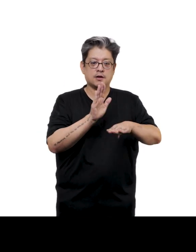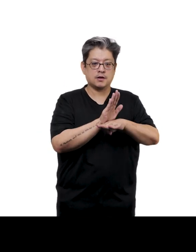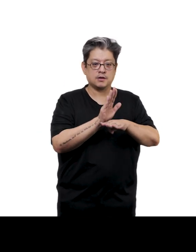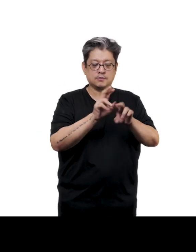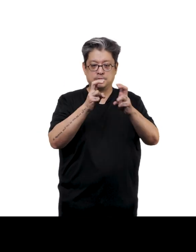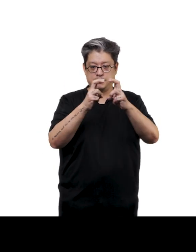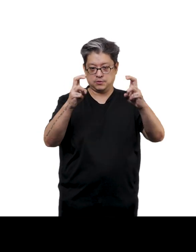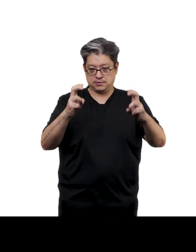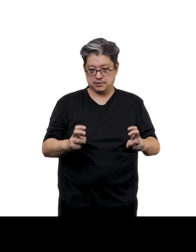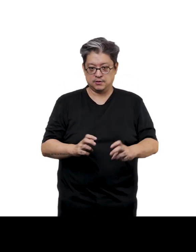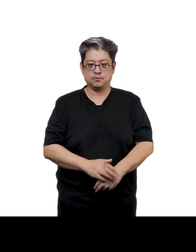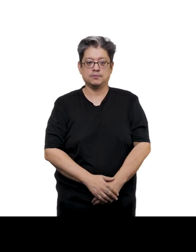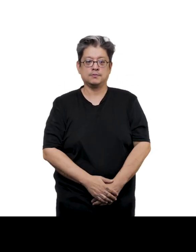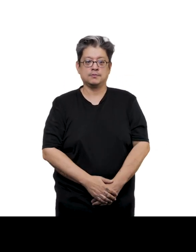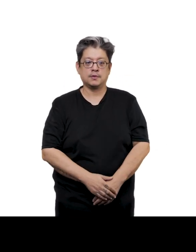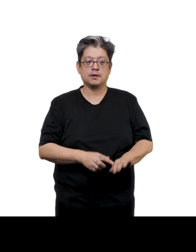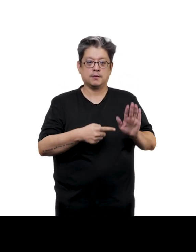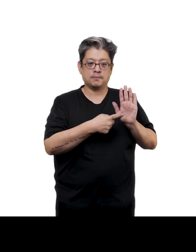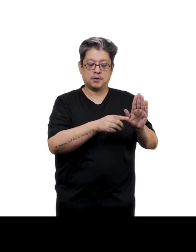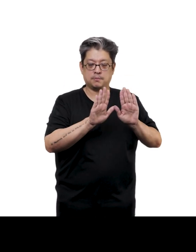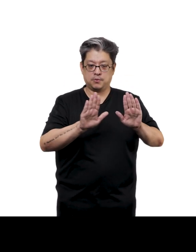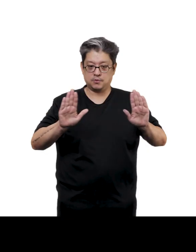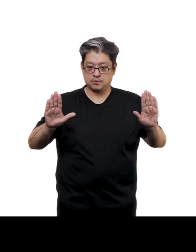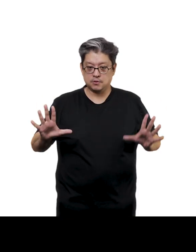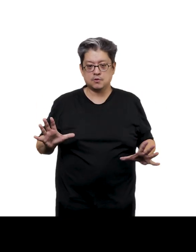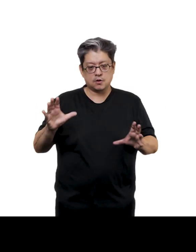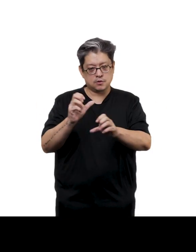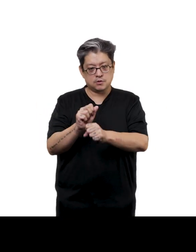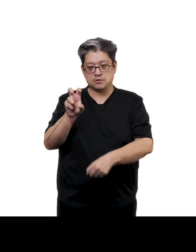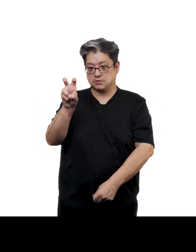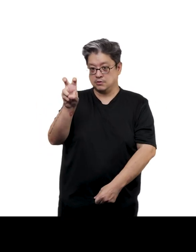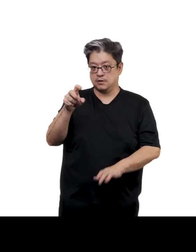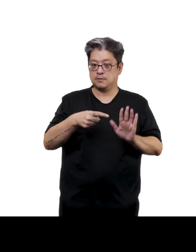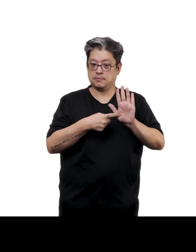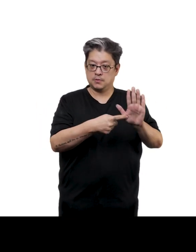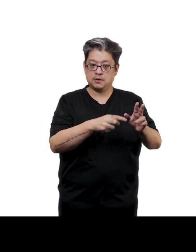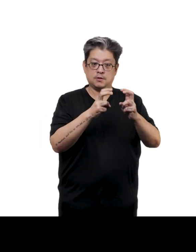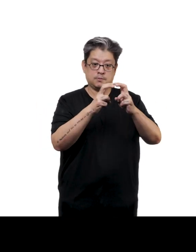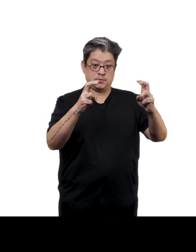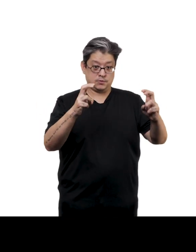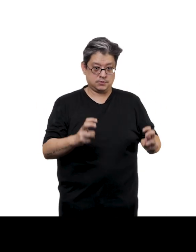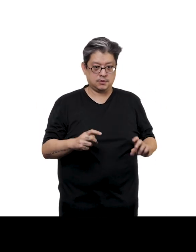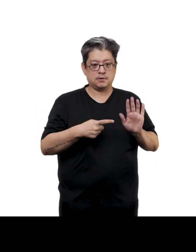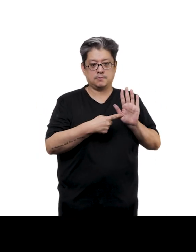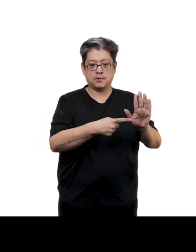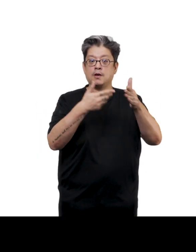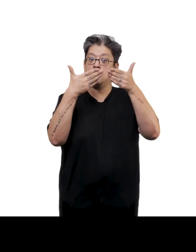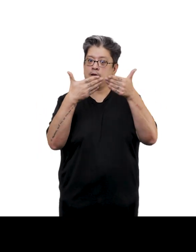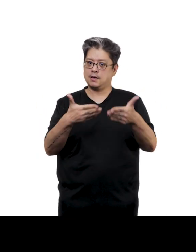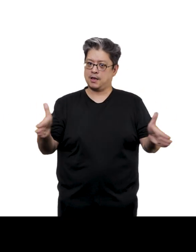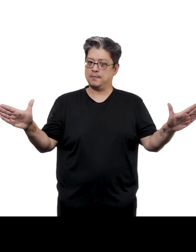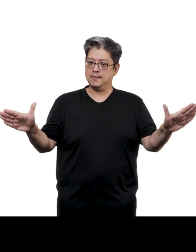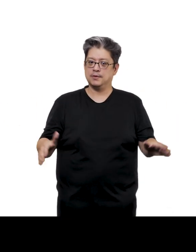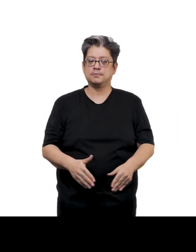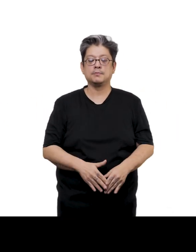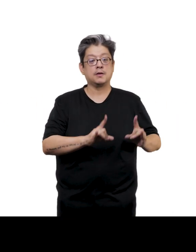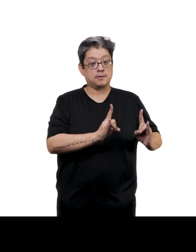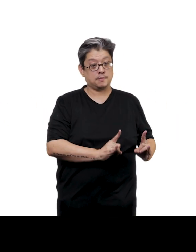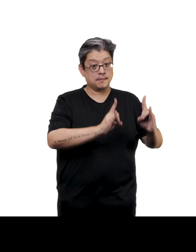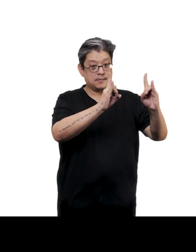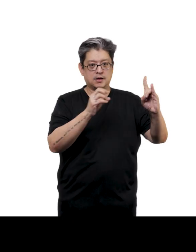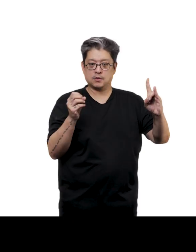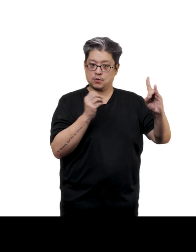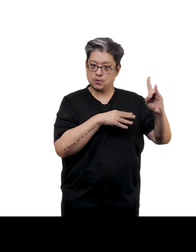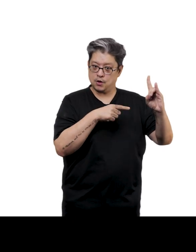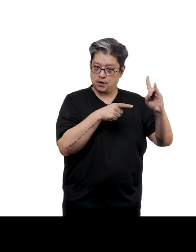o edifício Pietro Maria Bardi e ocupam 5 andares: Renoir, 5º andar, Geometrias,